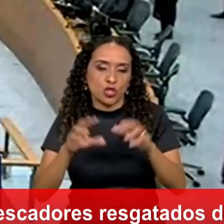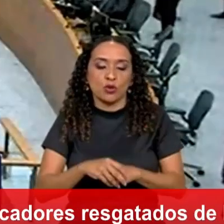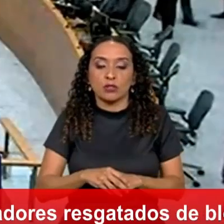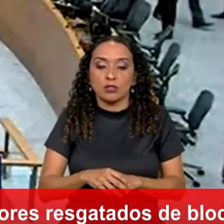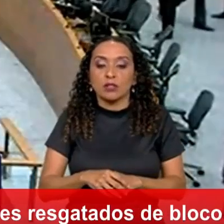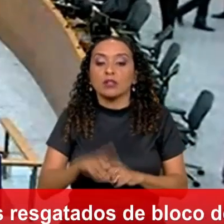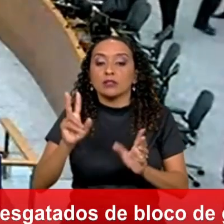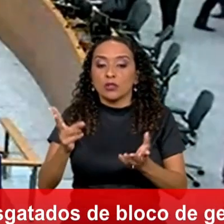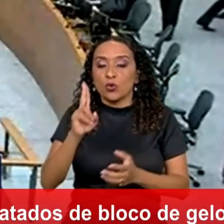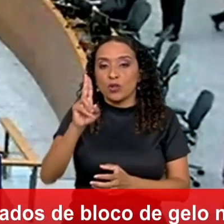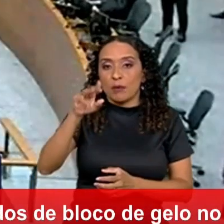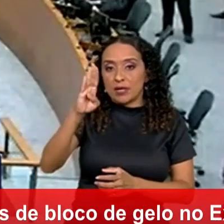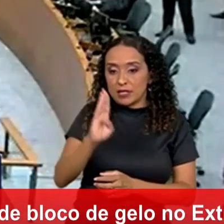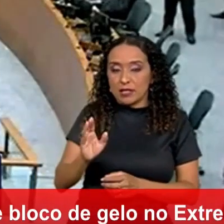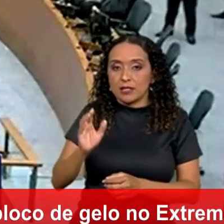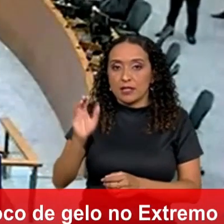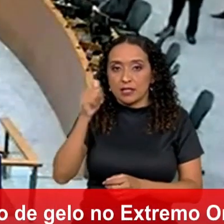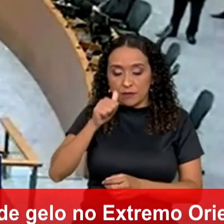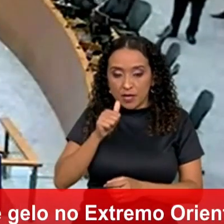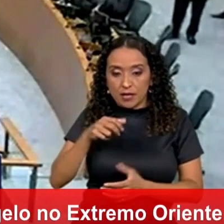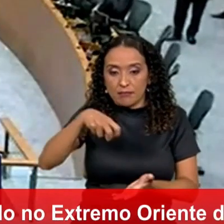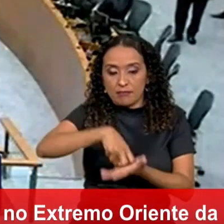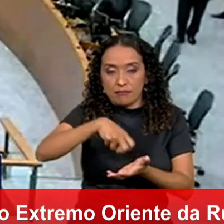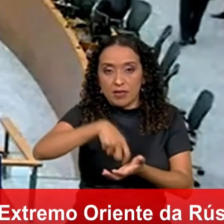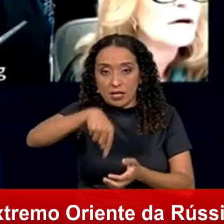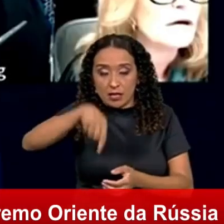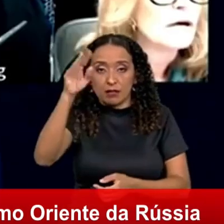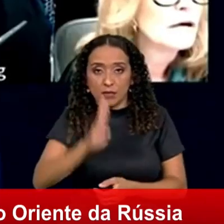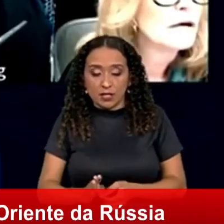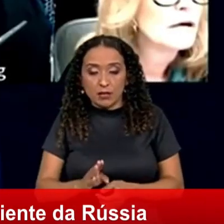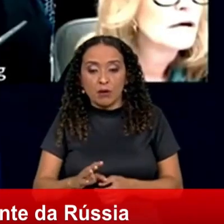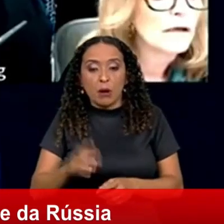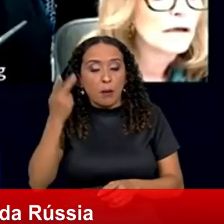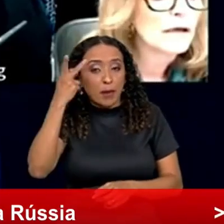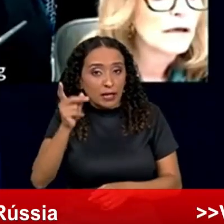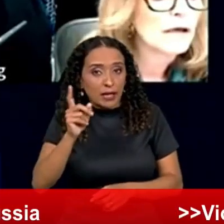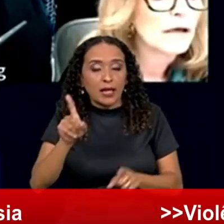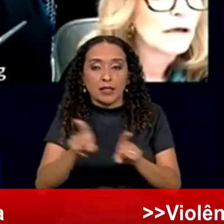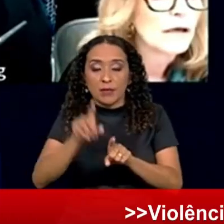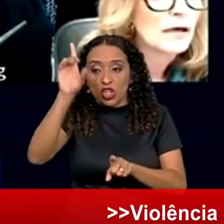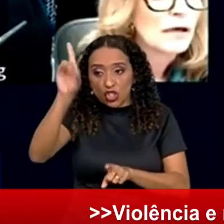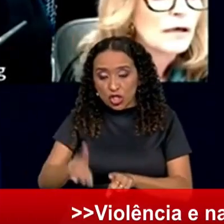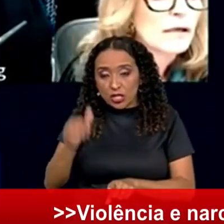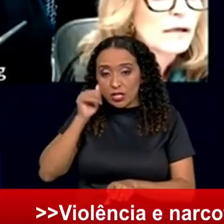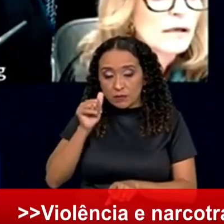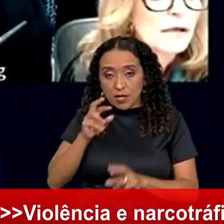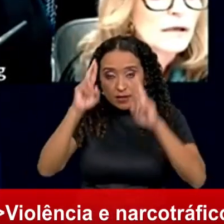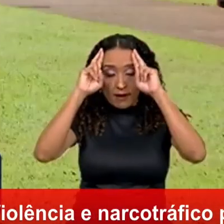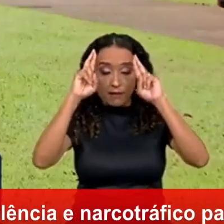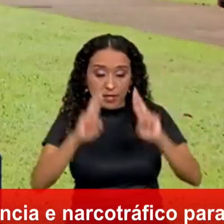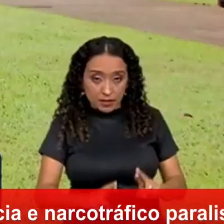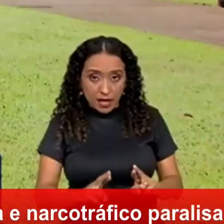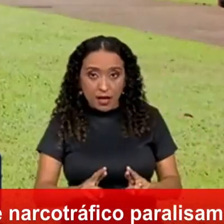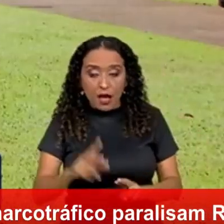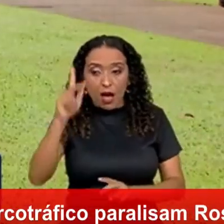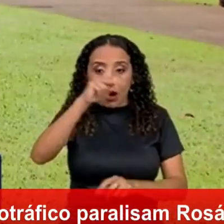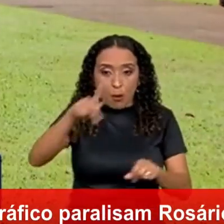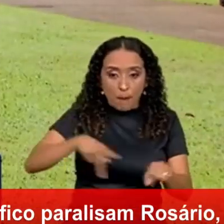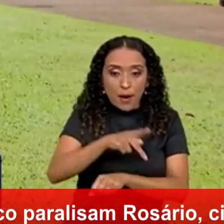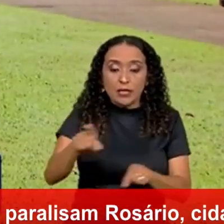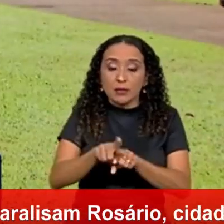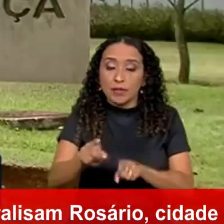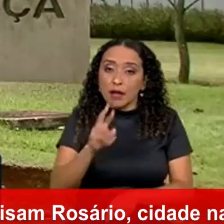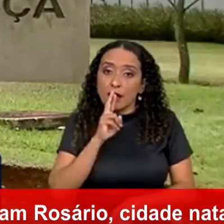da validação da pena aqui no Brasil, inclusive o relator do caso, Francisco Falcão. Como não é